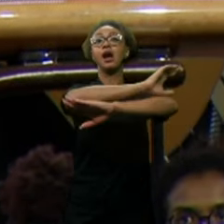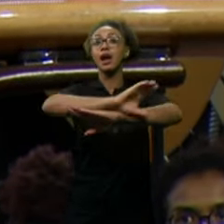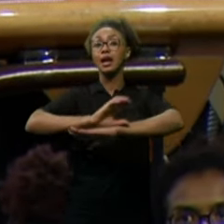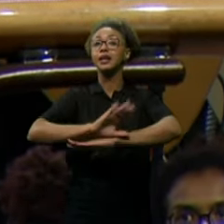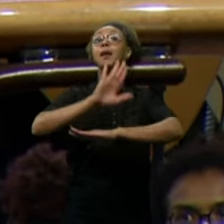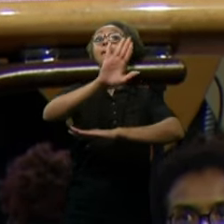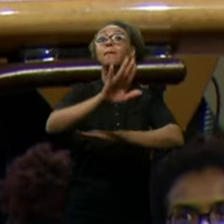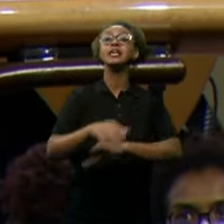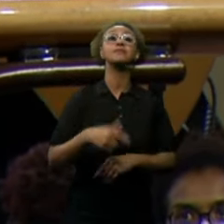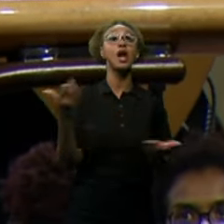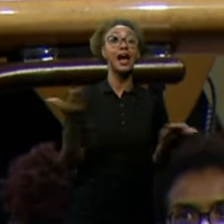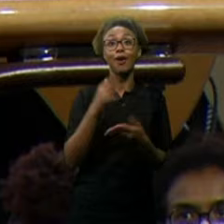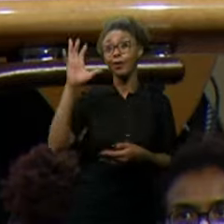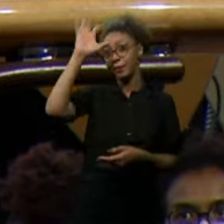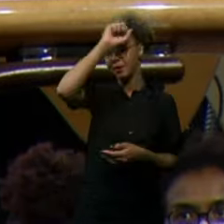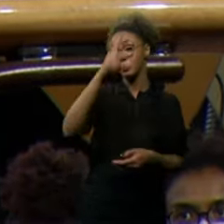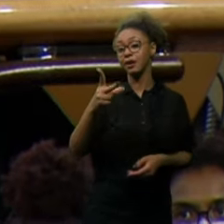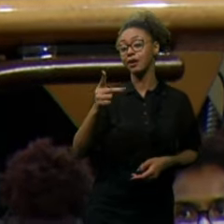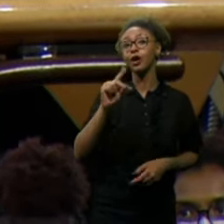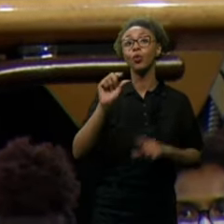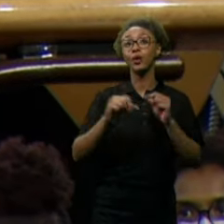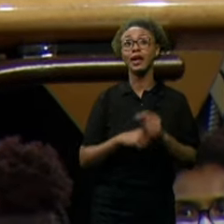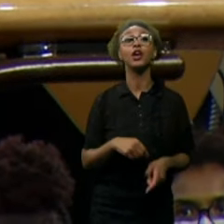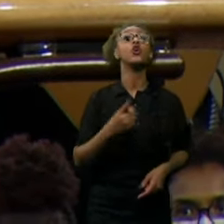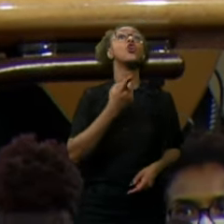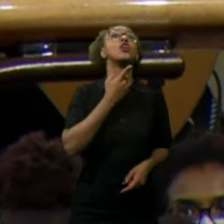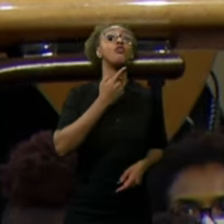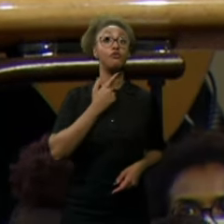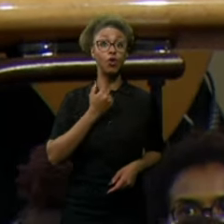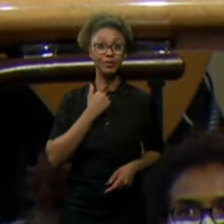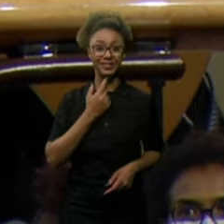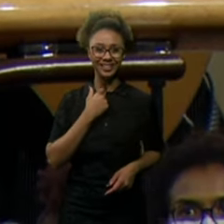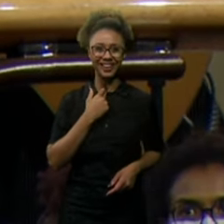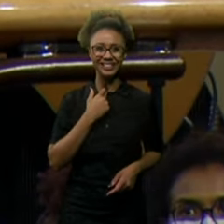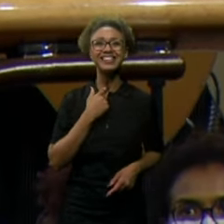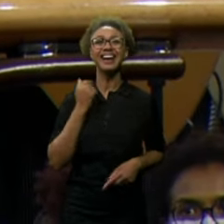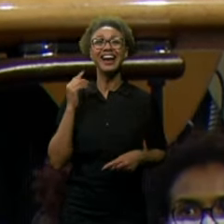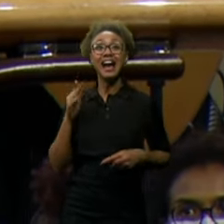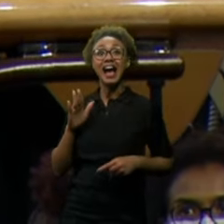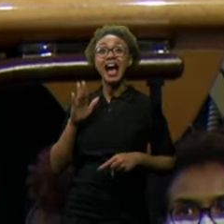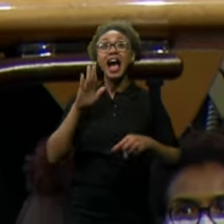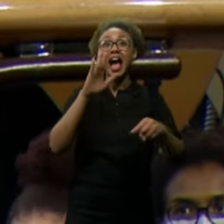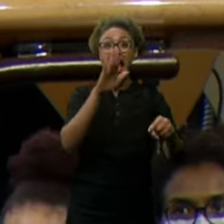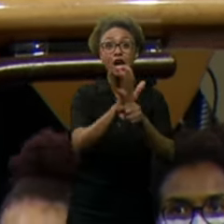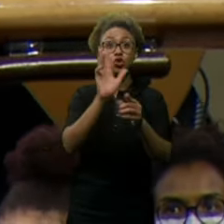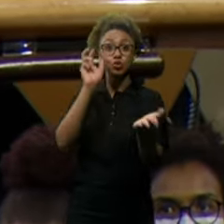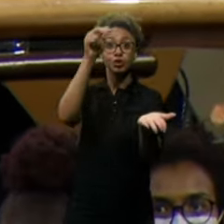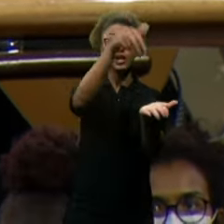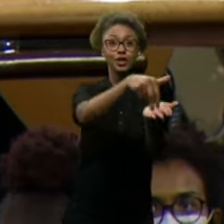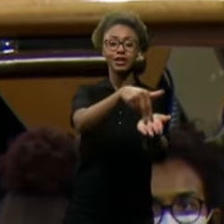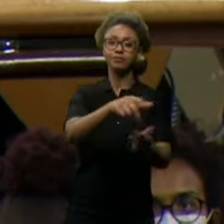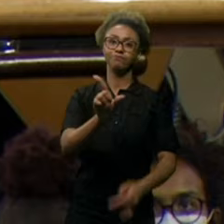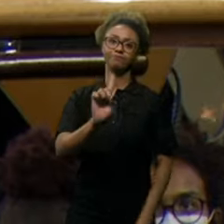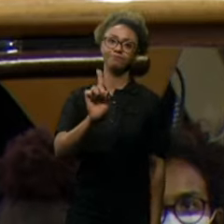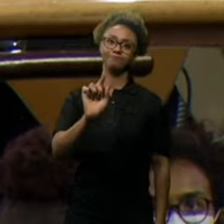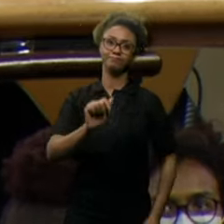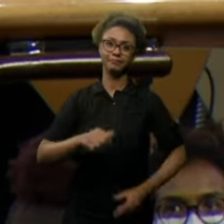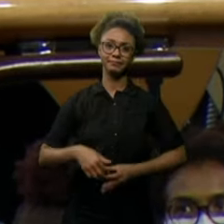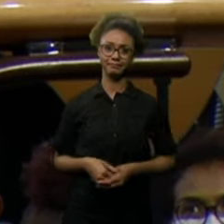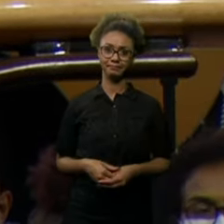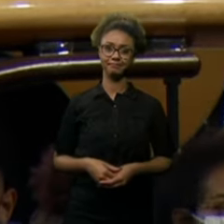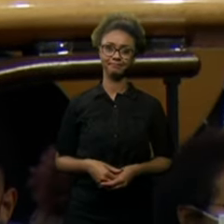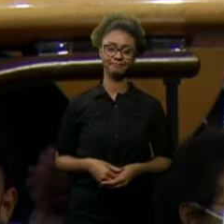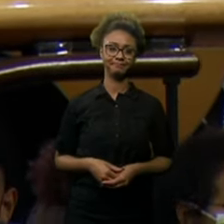mas a gente vai prender uma segunda lição vontade de chegar e não é o suficiente para determinar que você chegar a